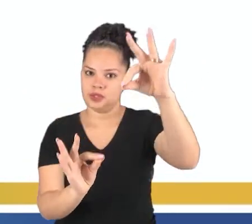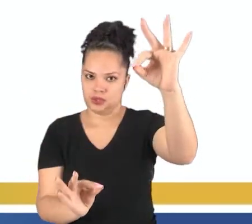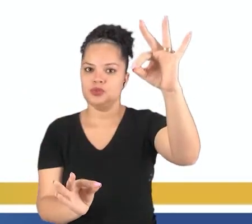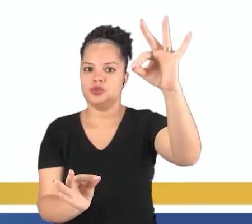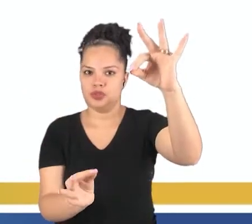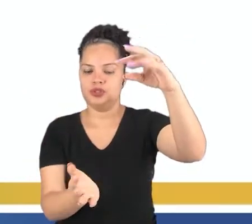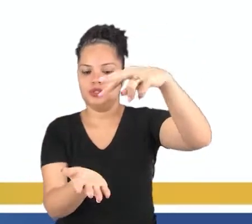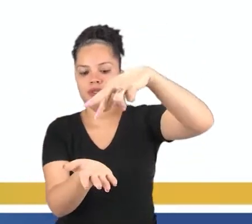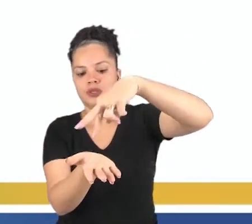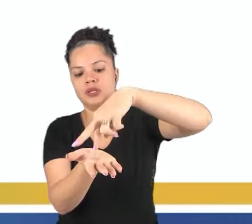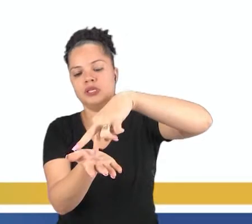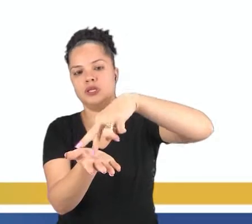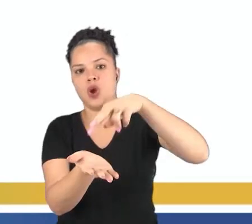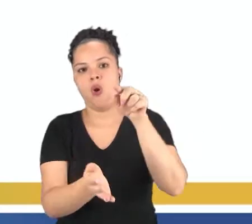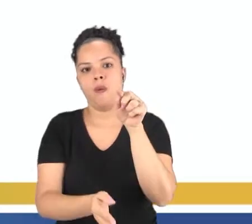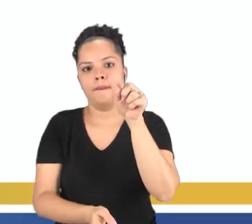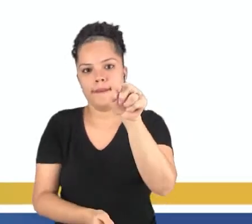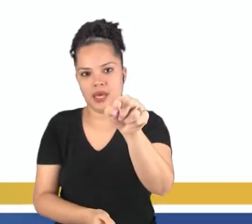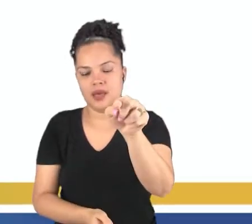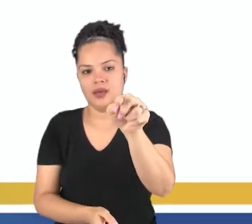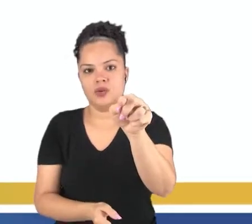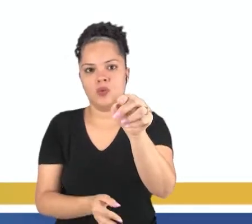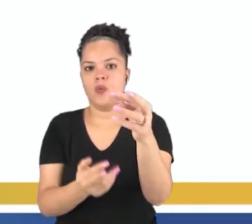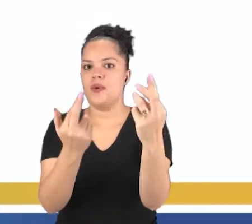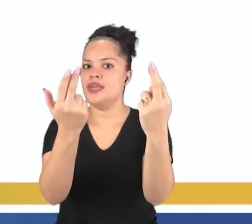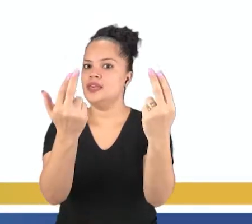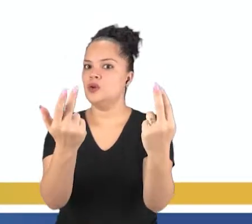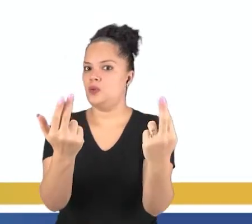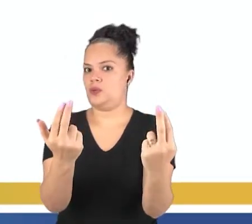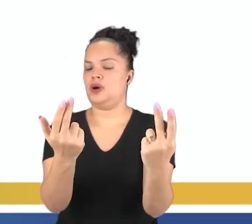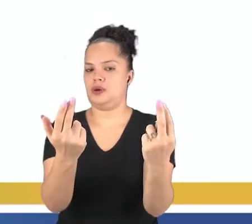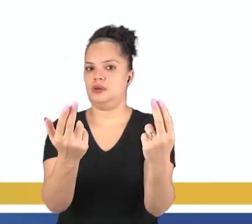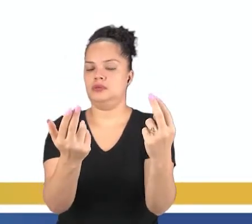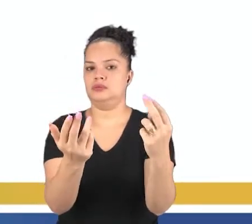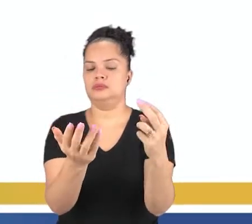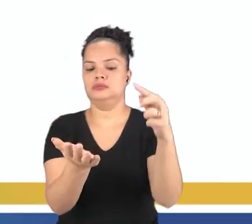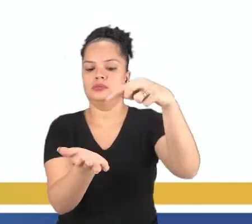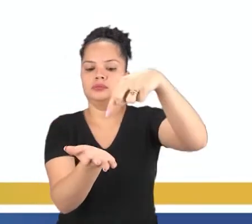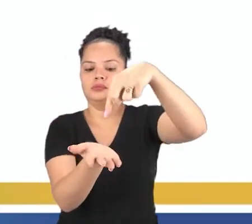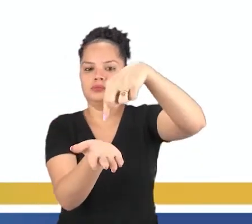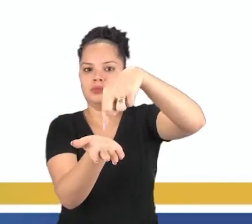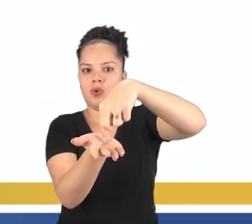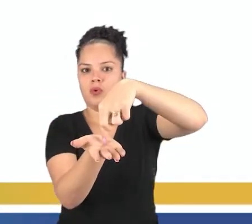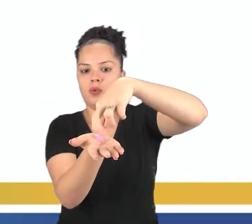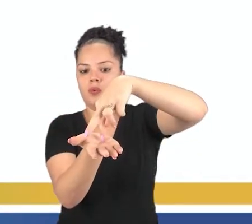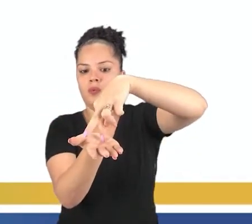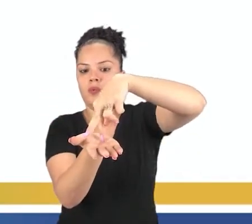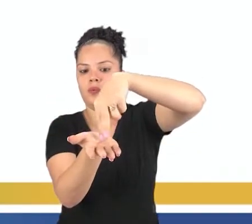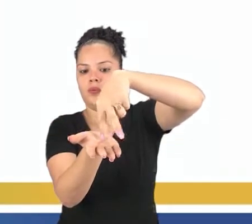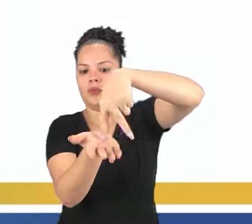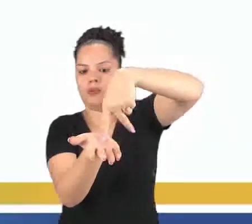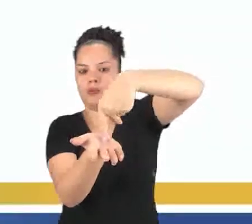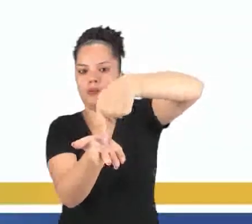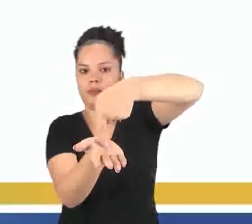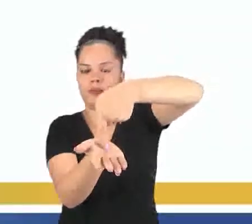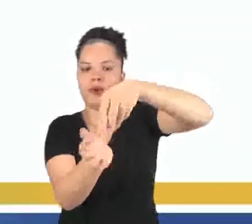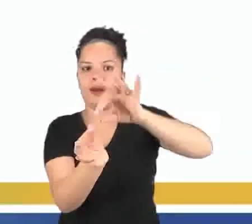dele ao ponto central sempre vai dar a mesma distância. E que distância que é essa? A medida do raio da circunferência.